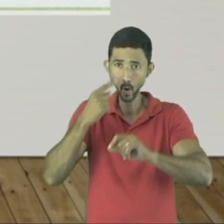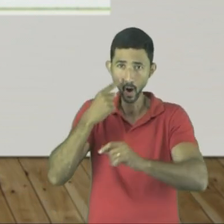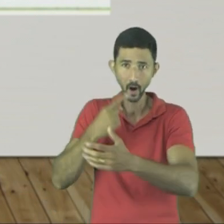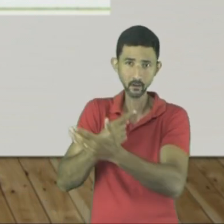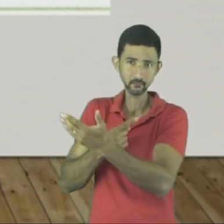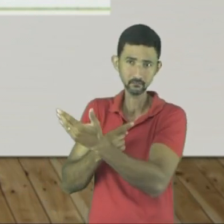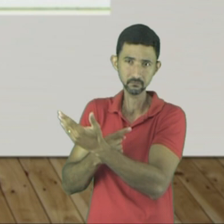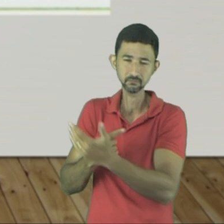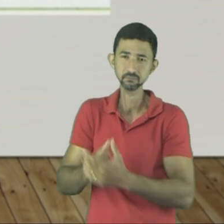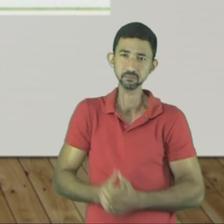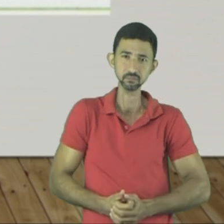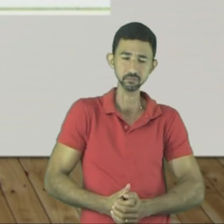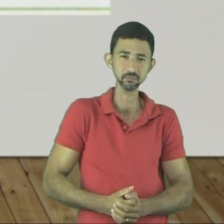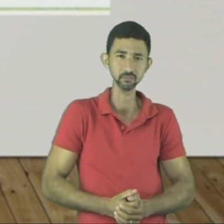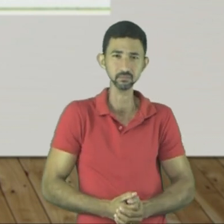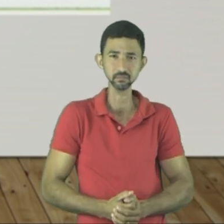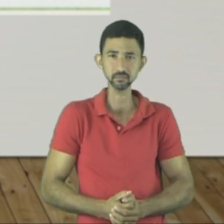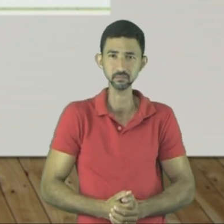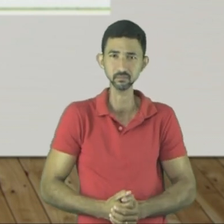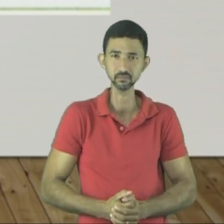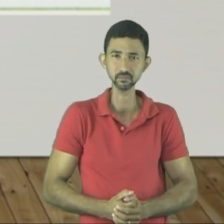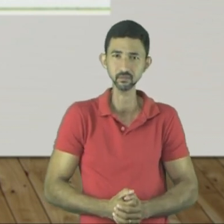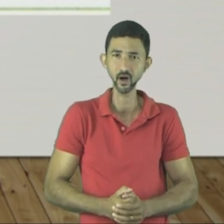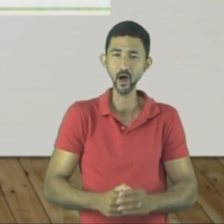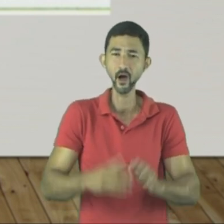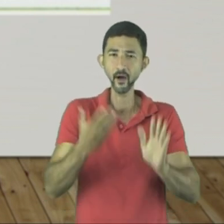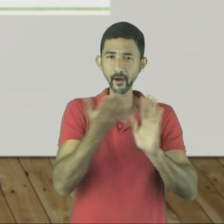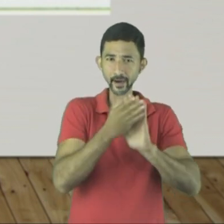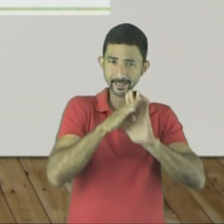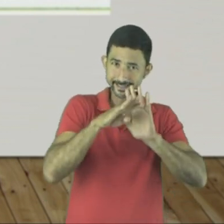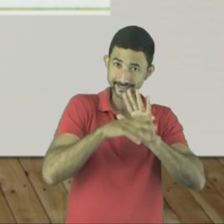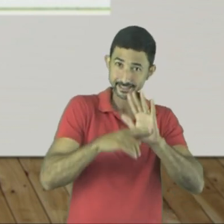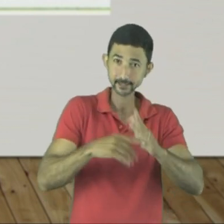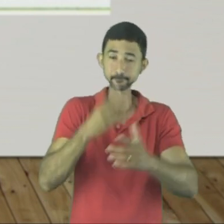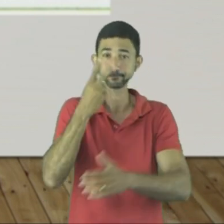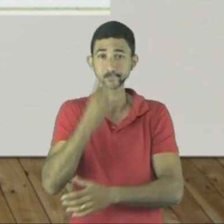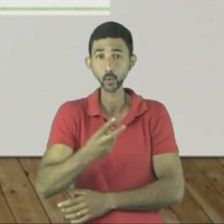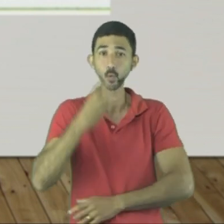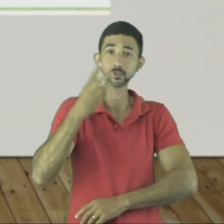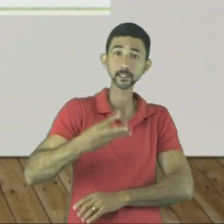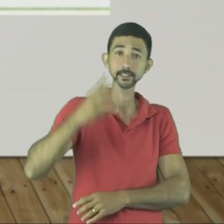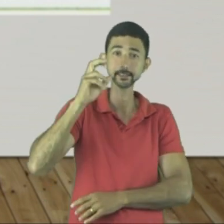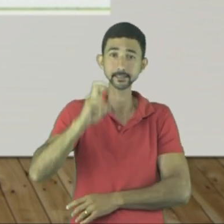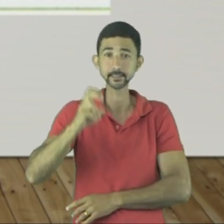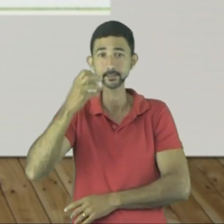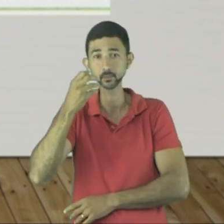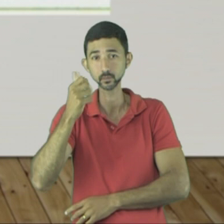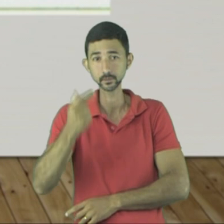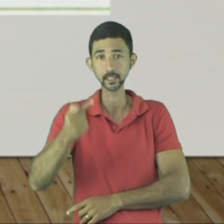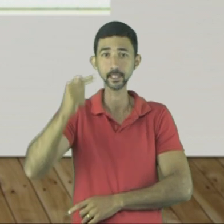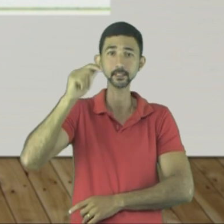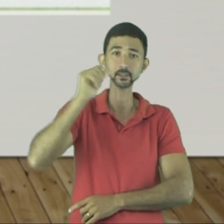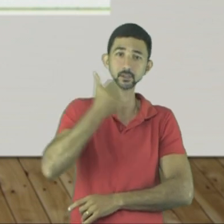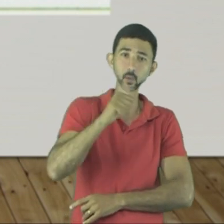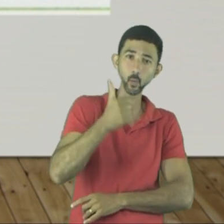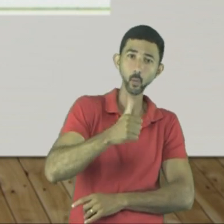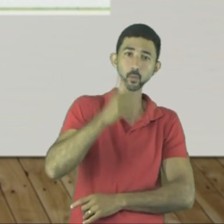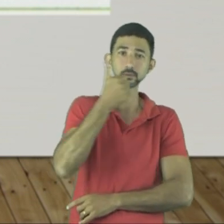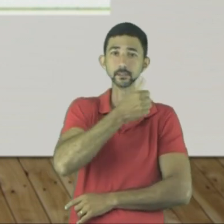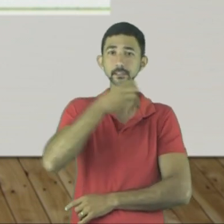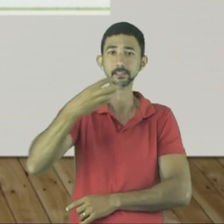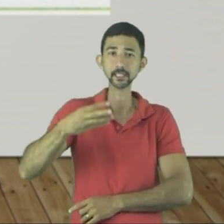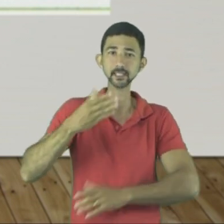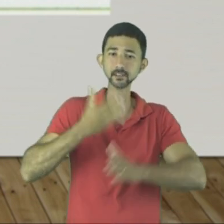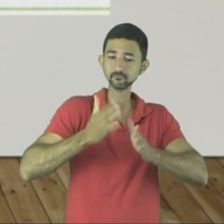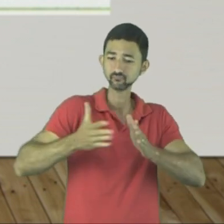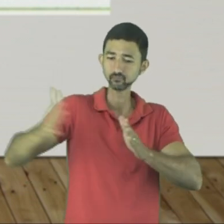de seus fatores primos, tá? Os números primos, só para lembrar, 2, 3, 5, 7, 11,